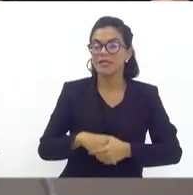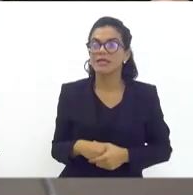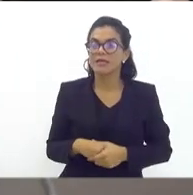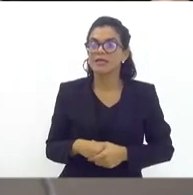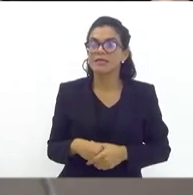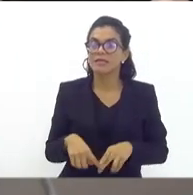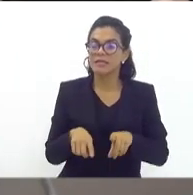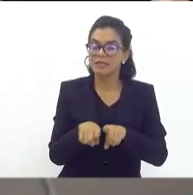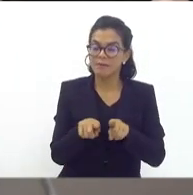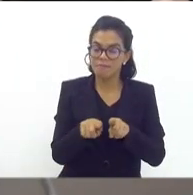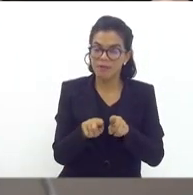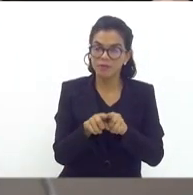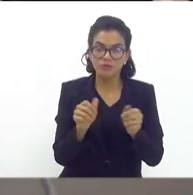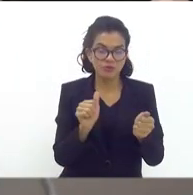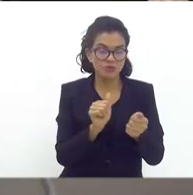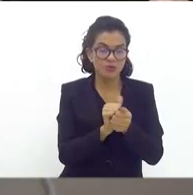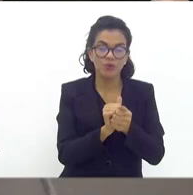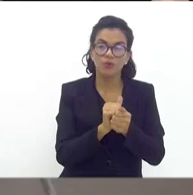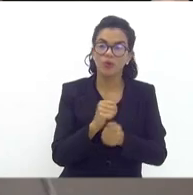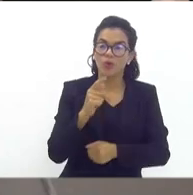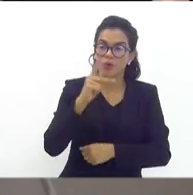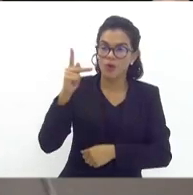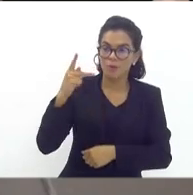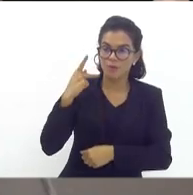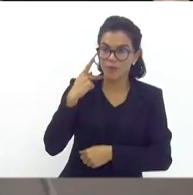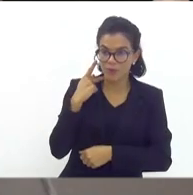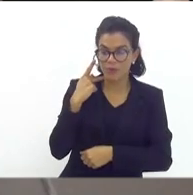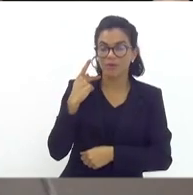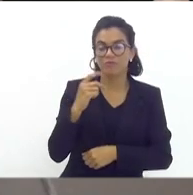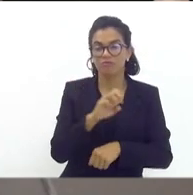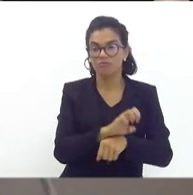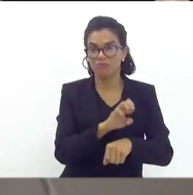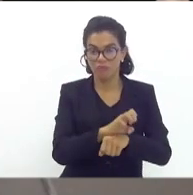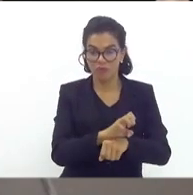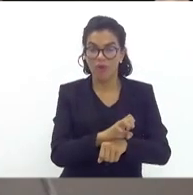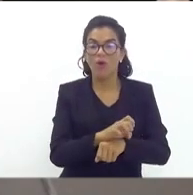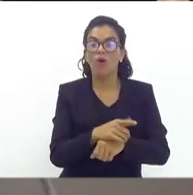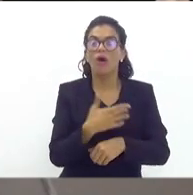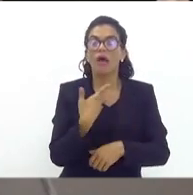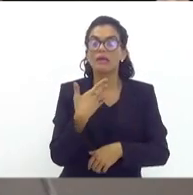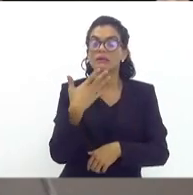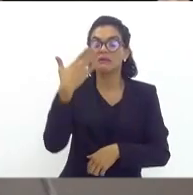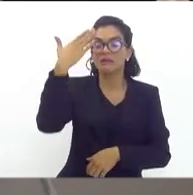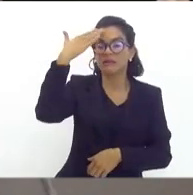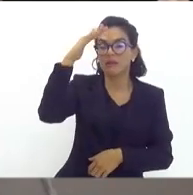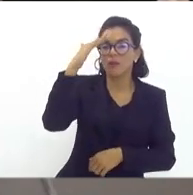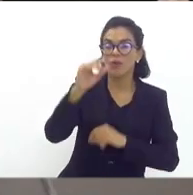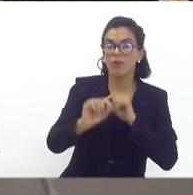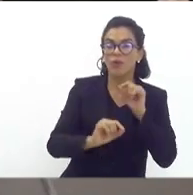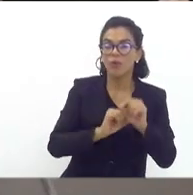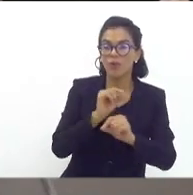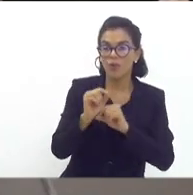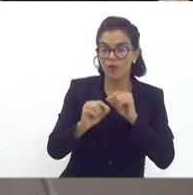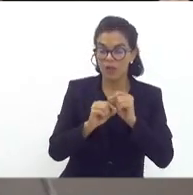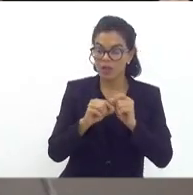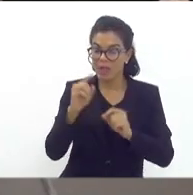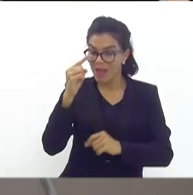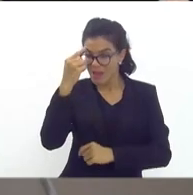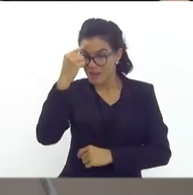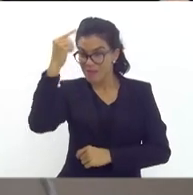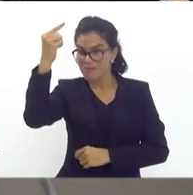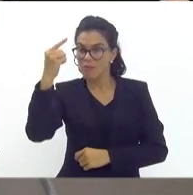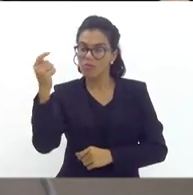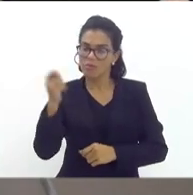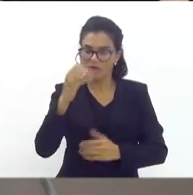junto com a procuradoria do estado recorreu o tribunal entendeu que a hipótese legal estava